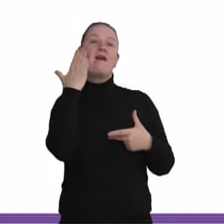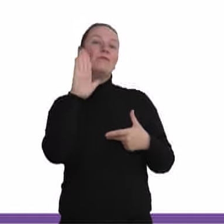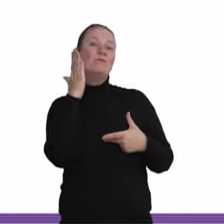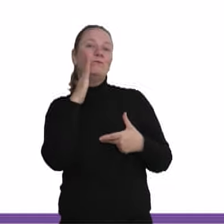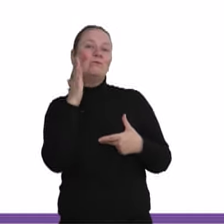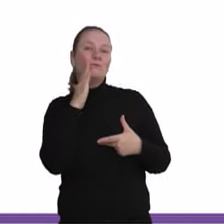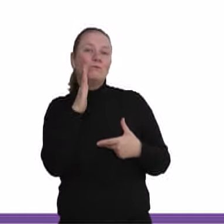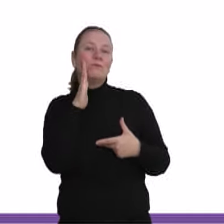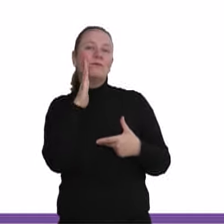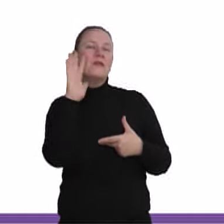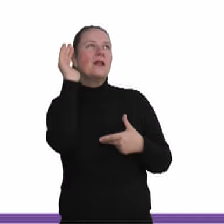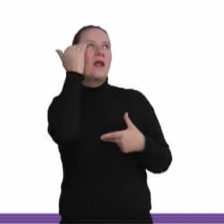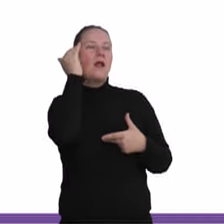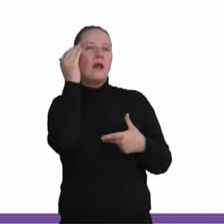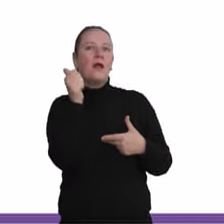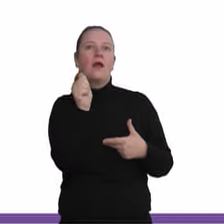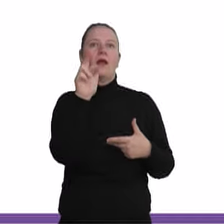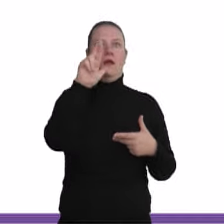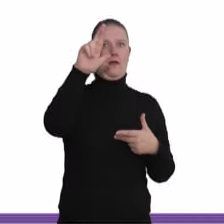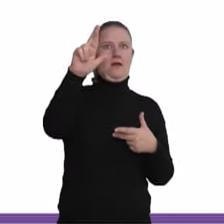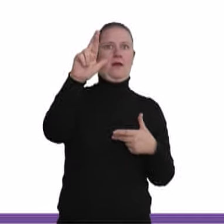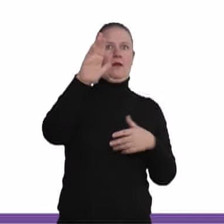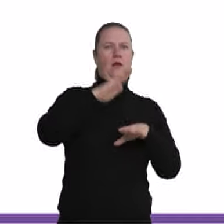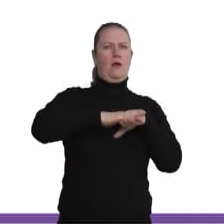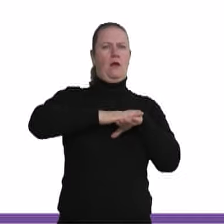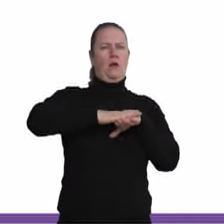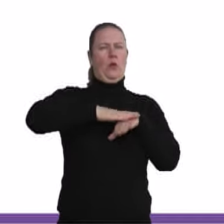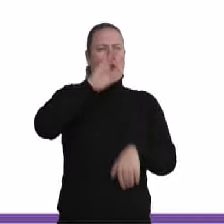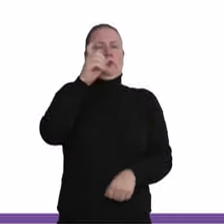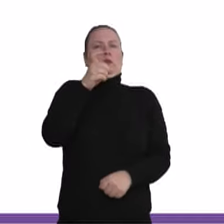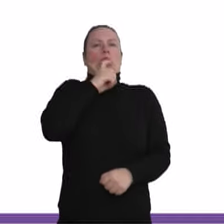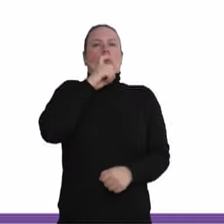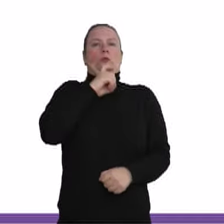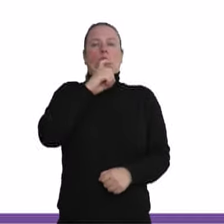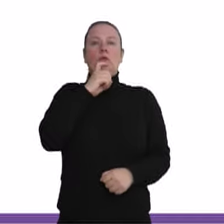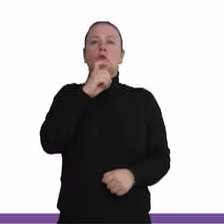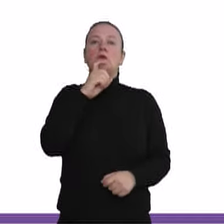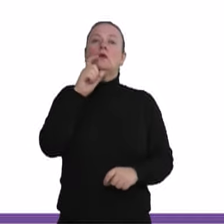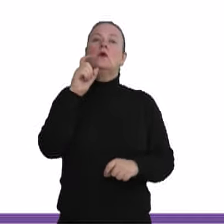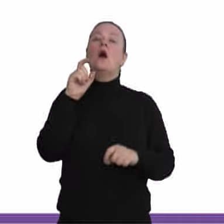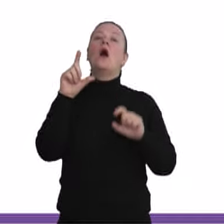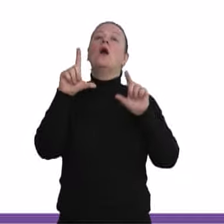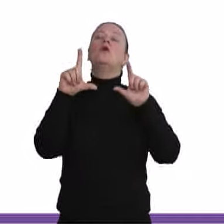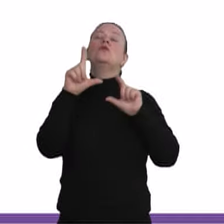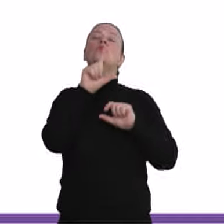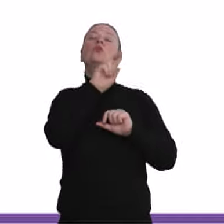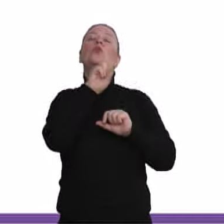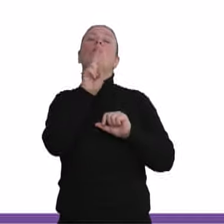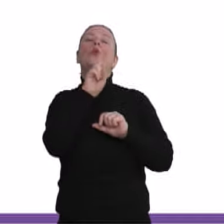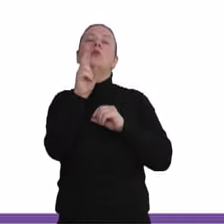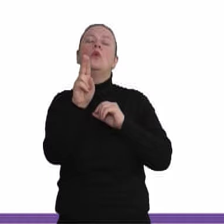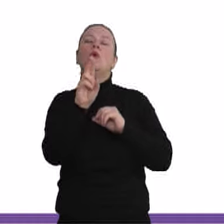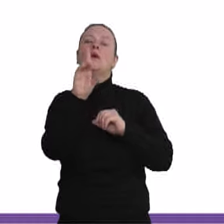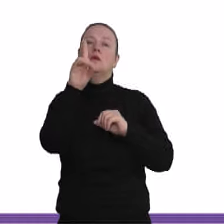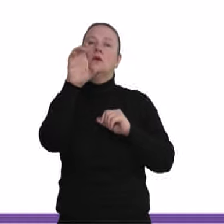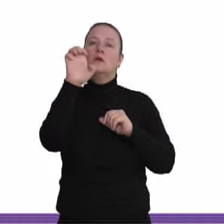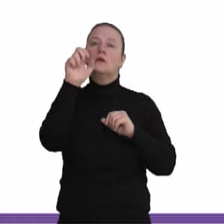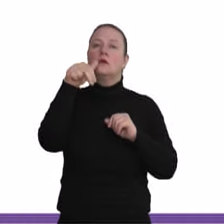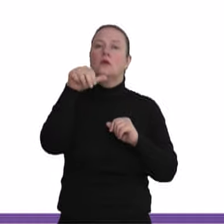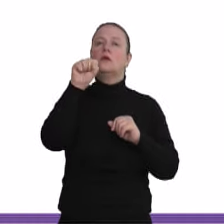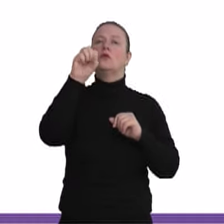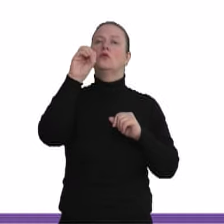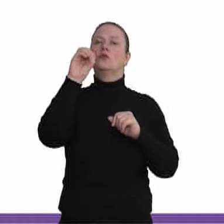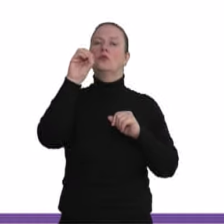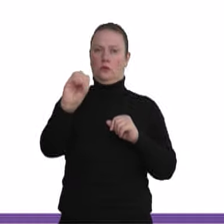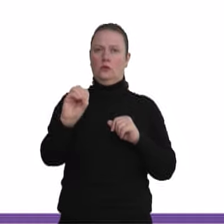ali que o ar no congelador fica muito mais frio, chamamos ele de mais denso, ele fica mais pesado e ele desce